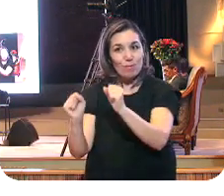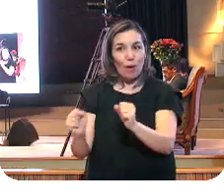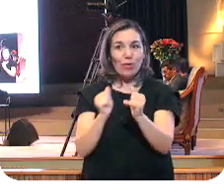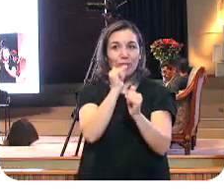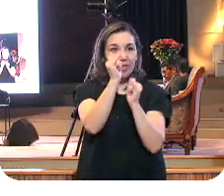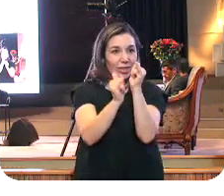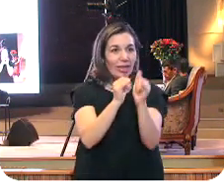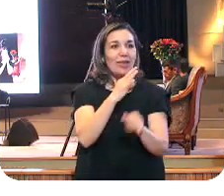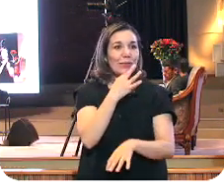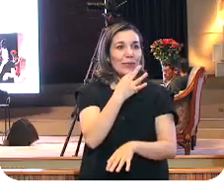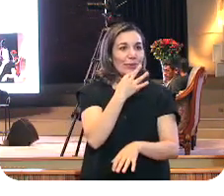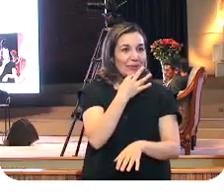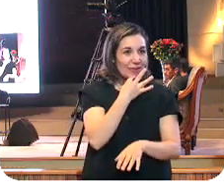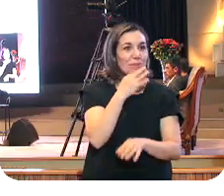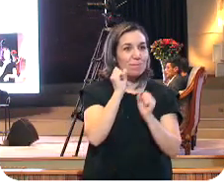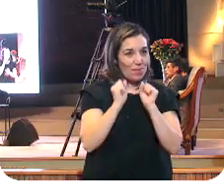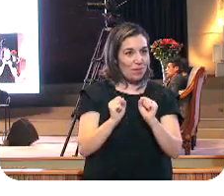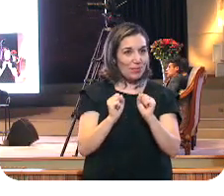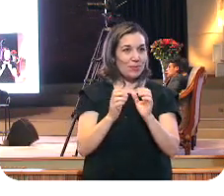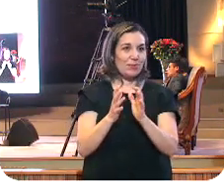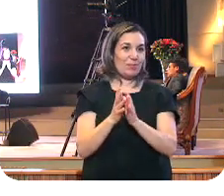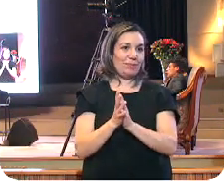gentepresente.org.br.